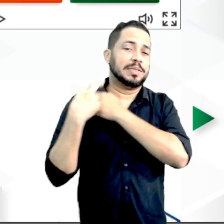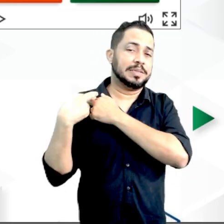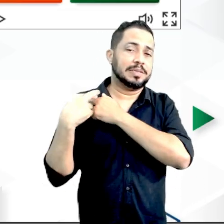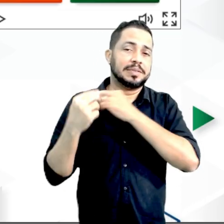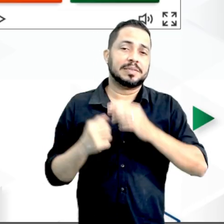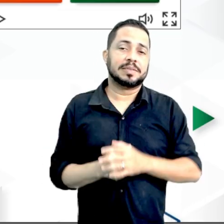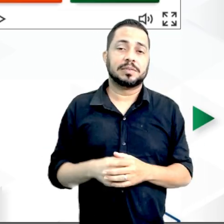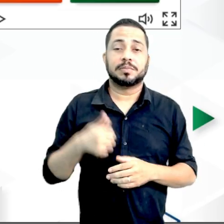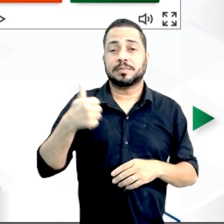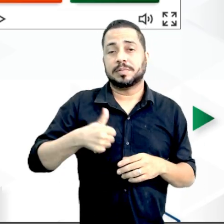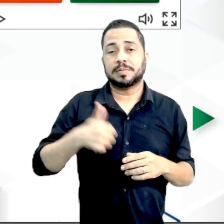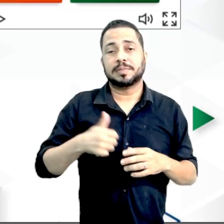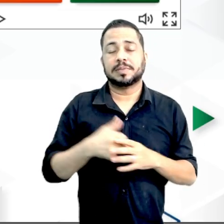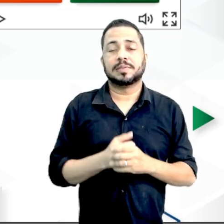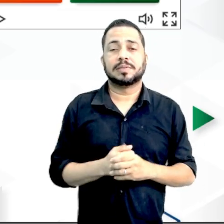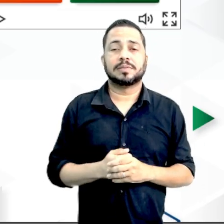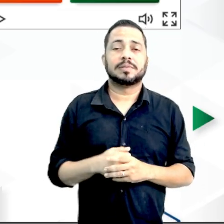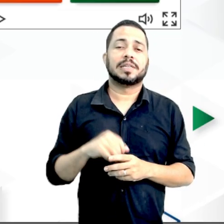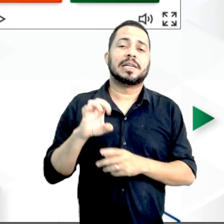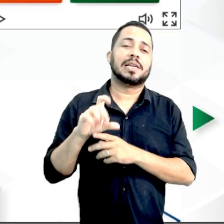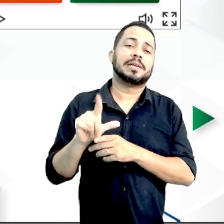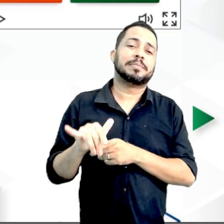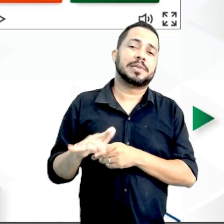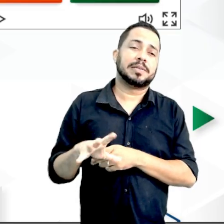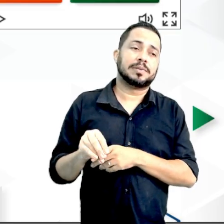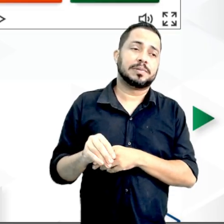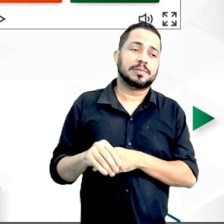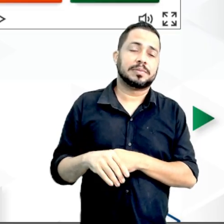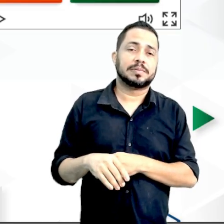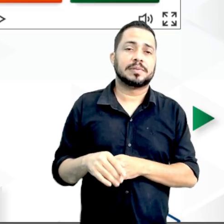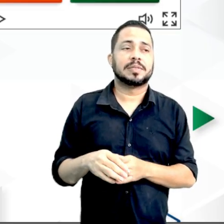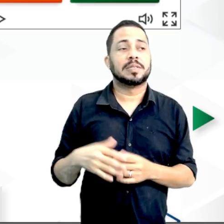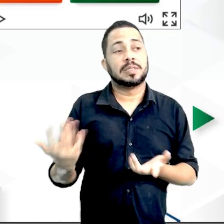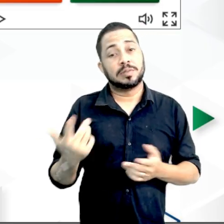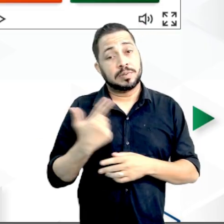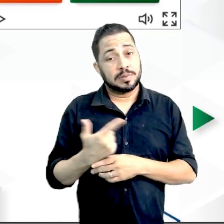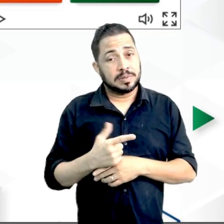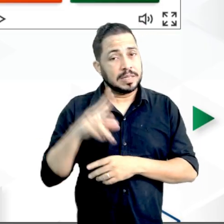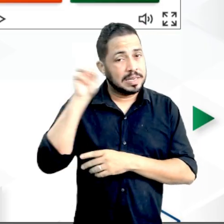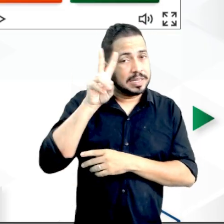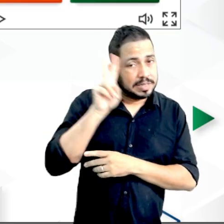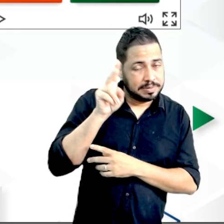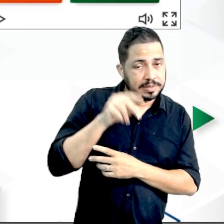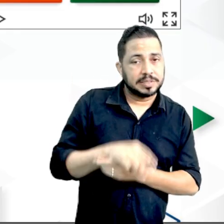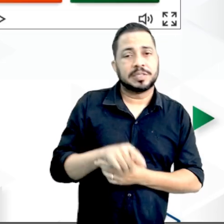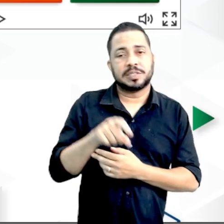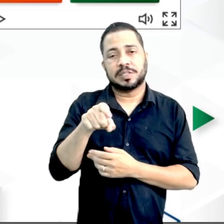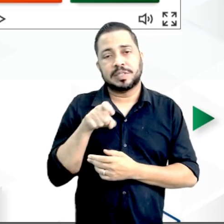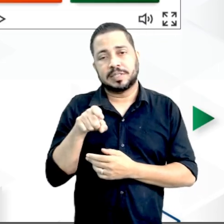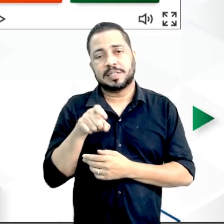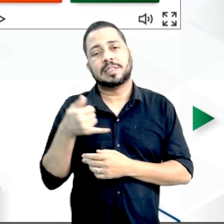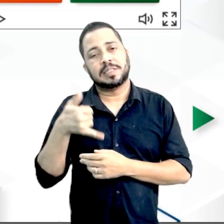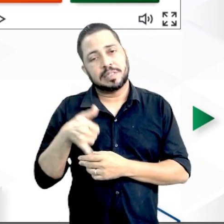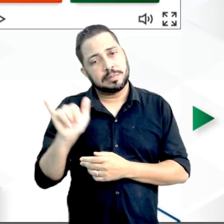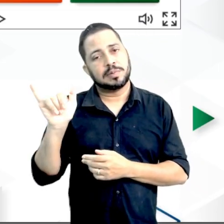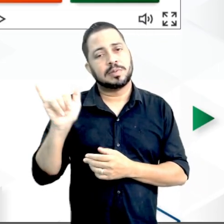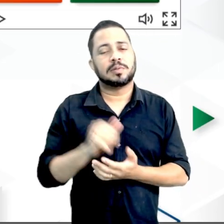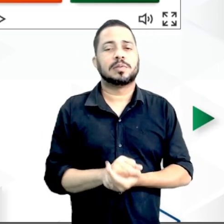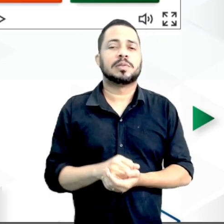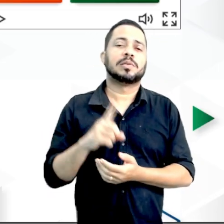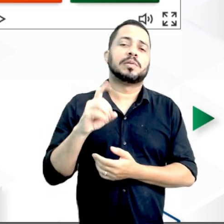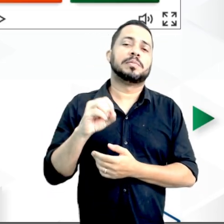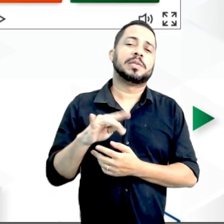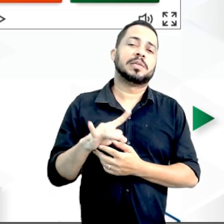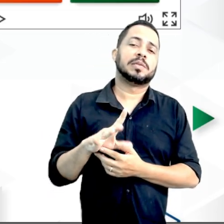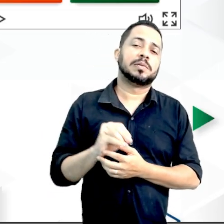representação do primeiro, né, elemento do par ordenado, quem é do segundo, né? Lembra que é x e y, domínio e